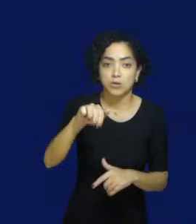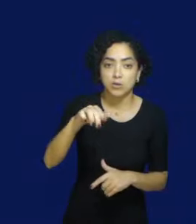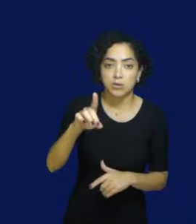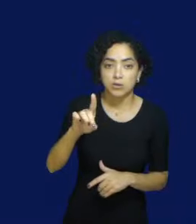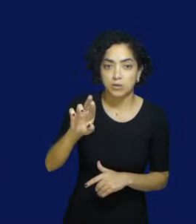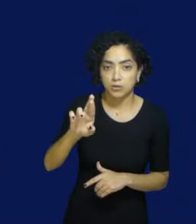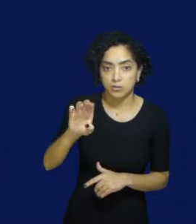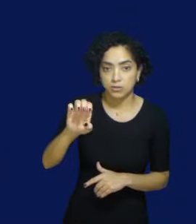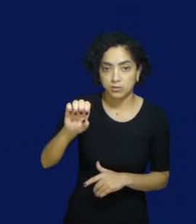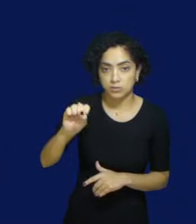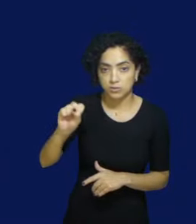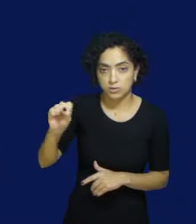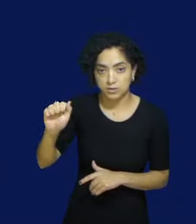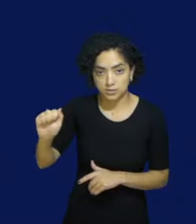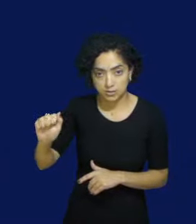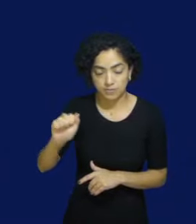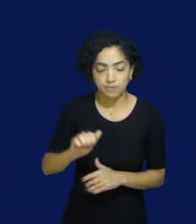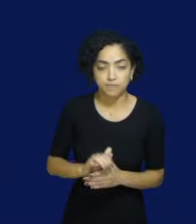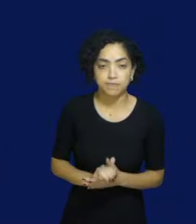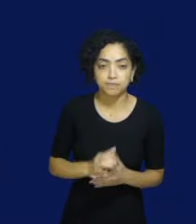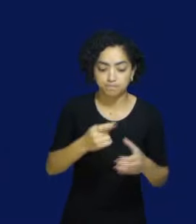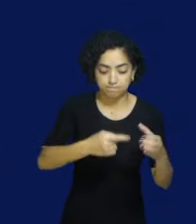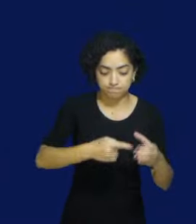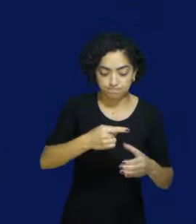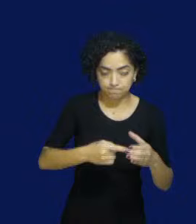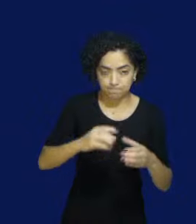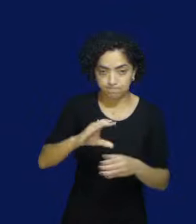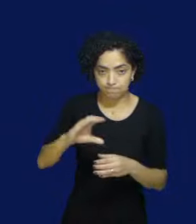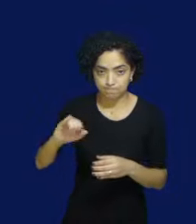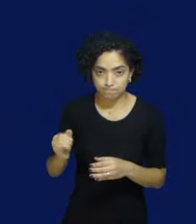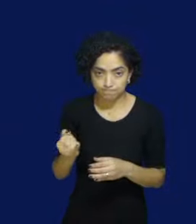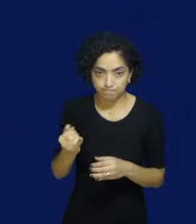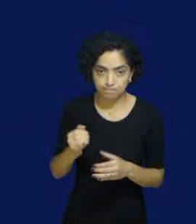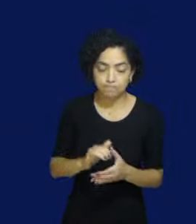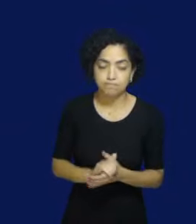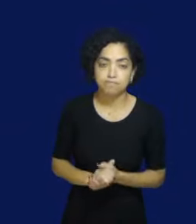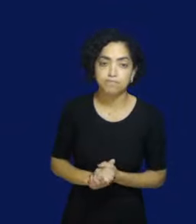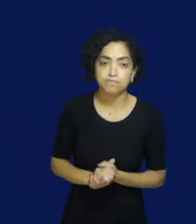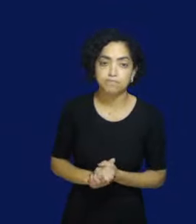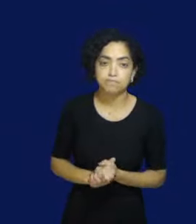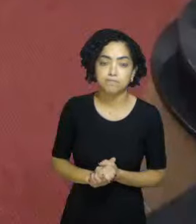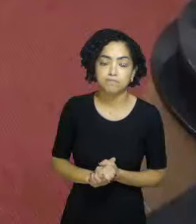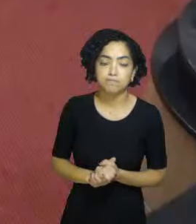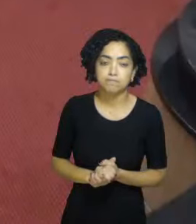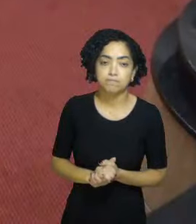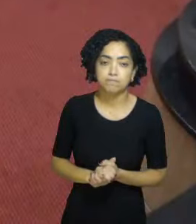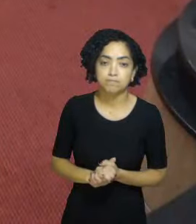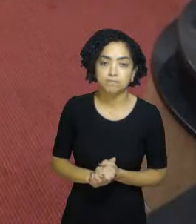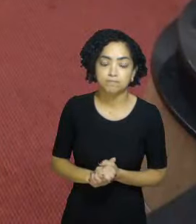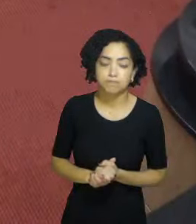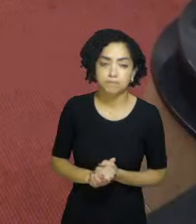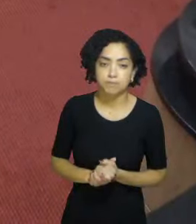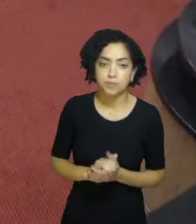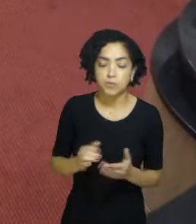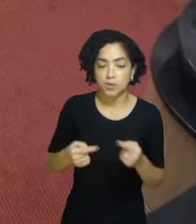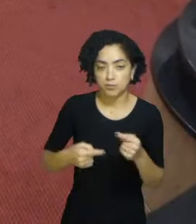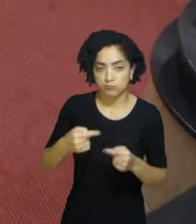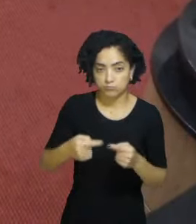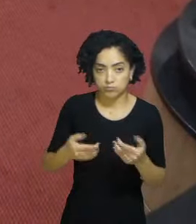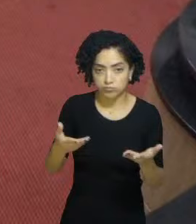Fronza. Parecer favorável da Comissão de Constituição e Justiça, relatoria do deputado Napoleão Bernardes, em discussão. Não havendo quem queira discutir